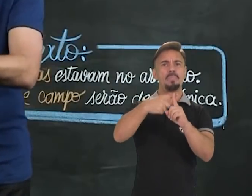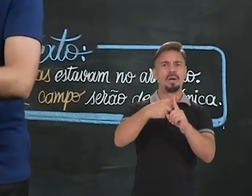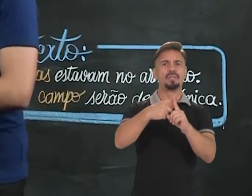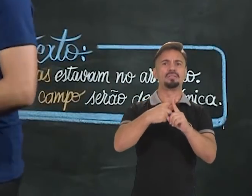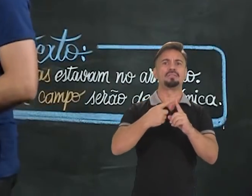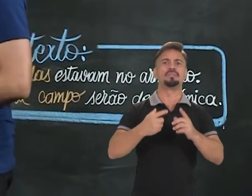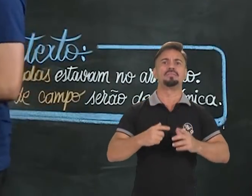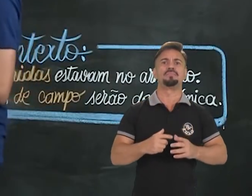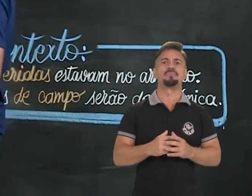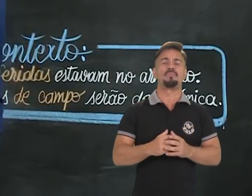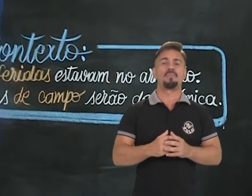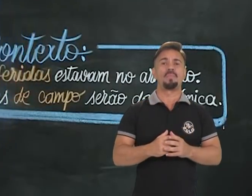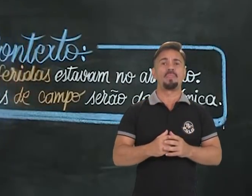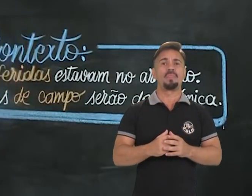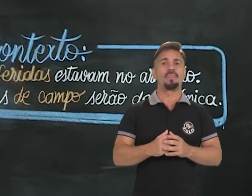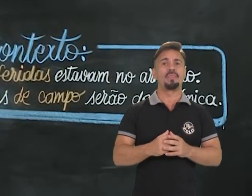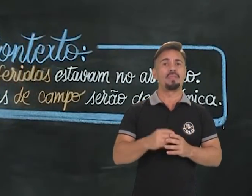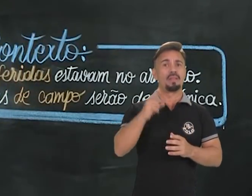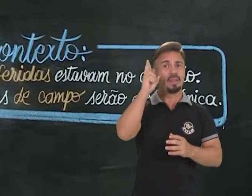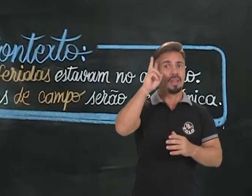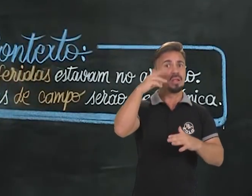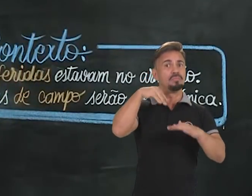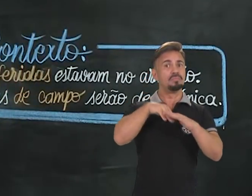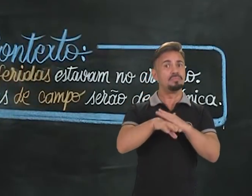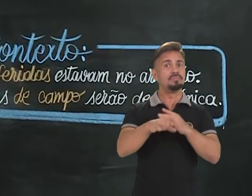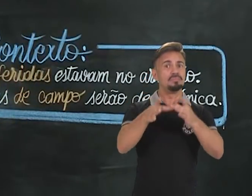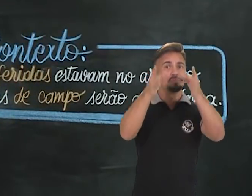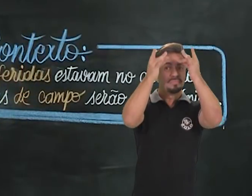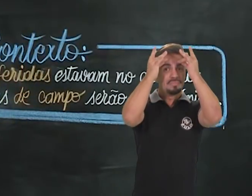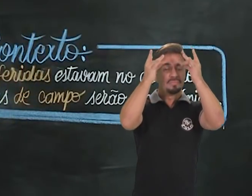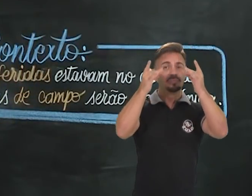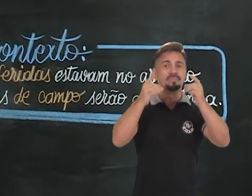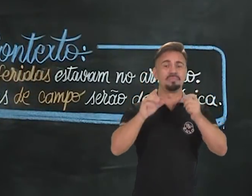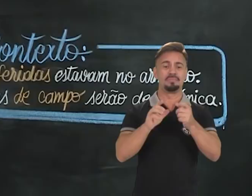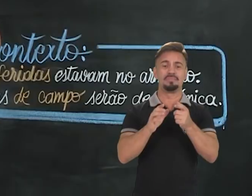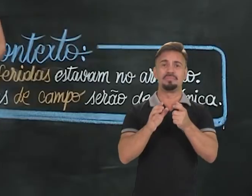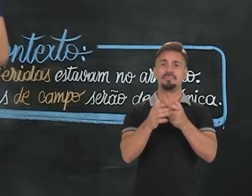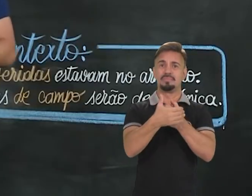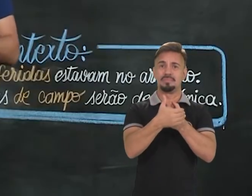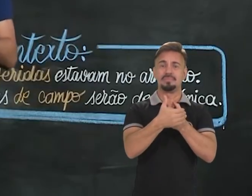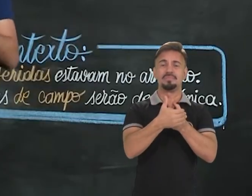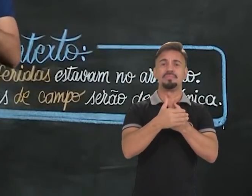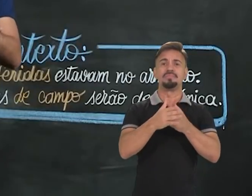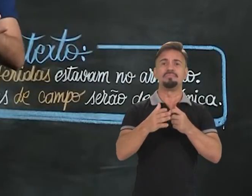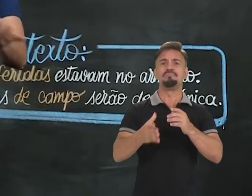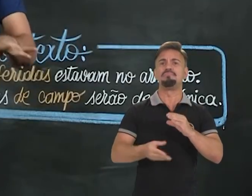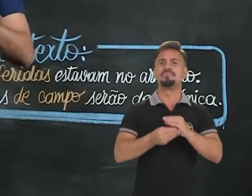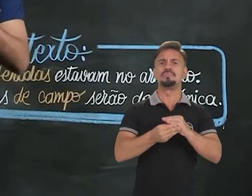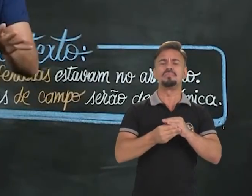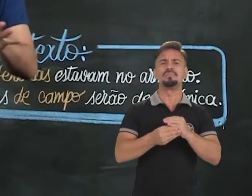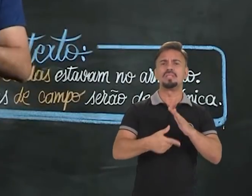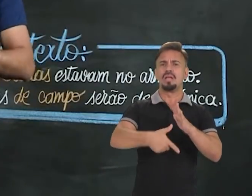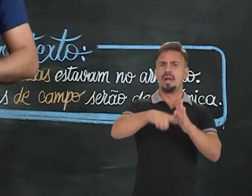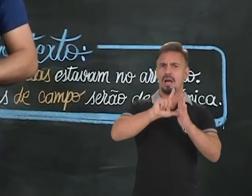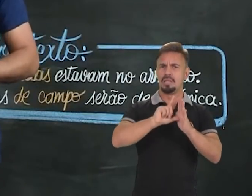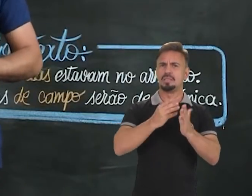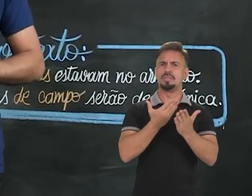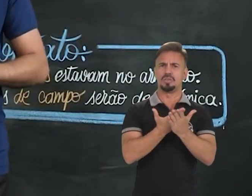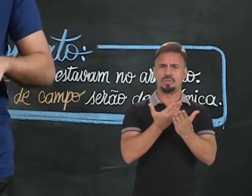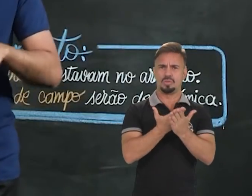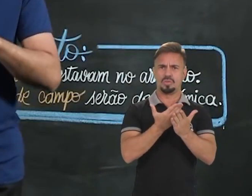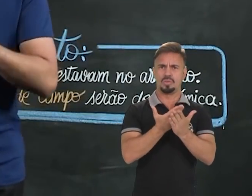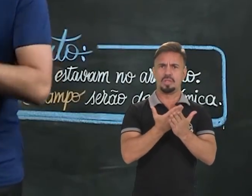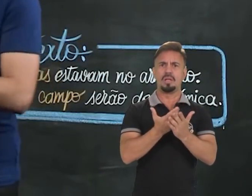nessa construção. Então, guarda essa informação, o adjunto adnominal é um termo acessório. Mas antes de mergulhar nesses